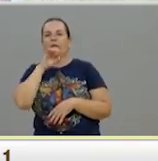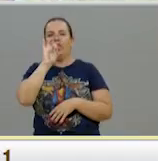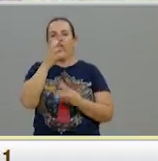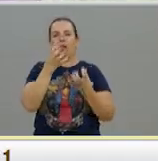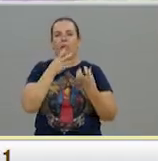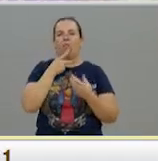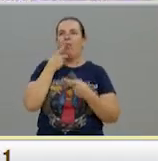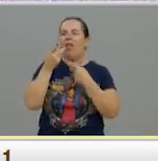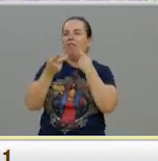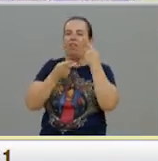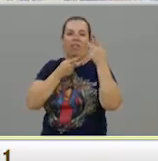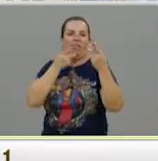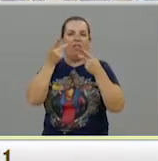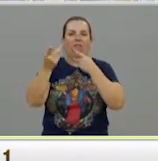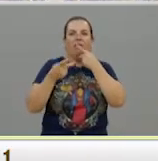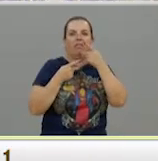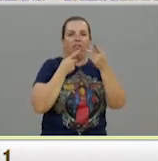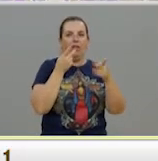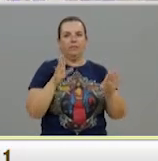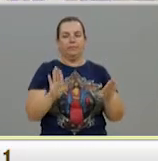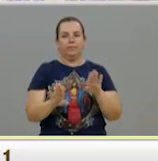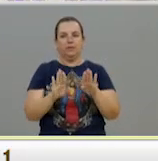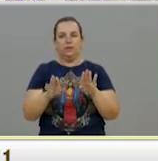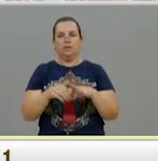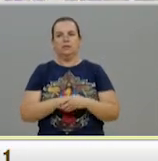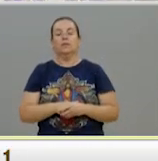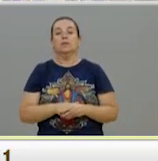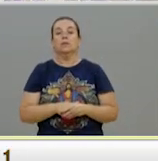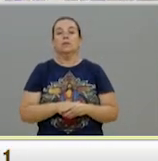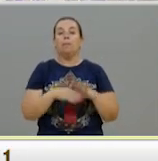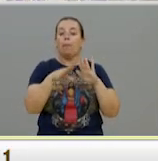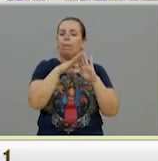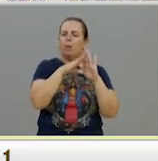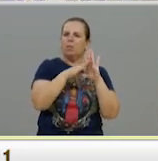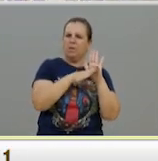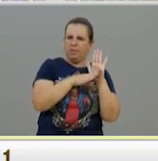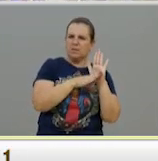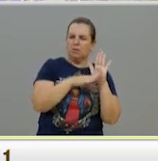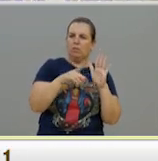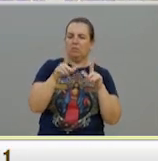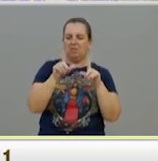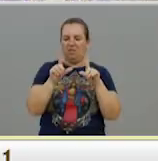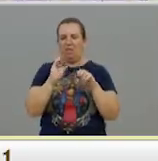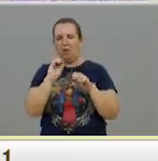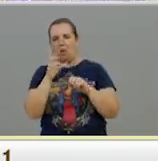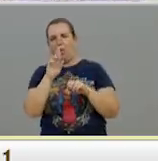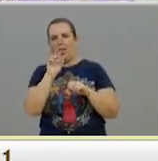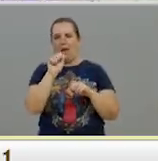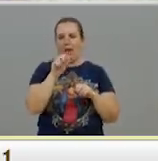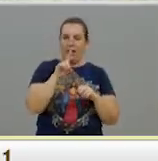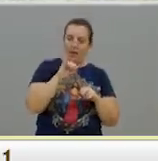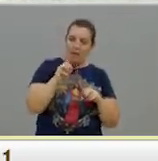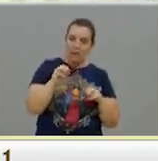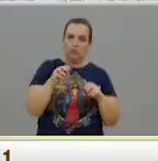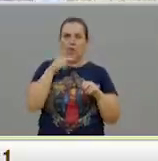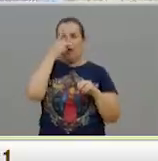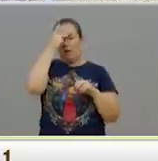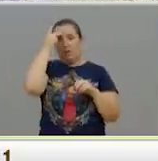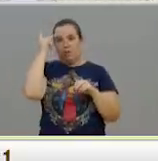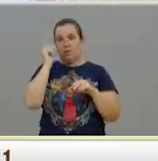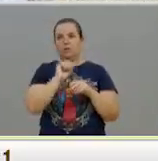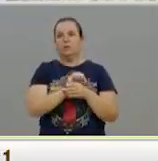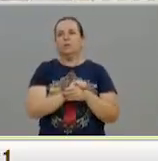Eu vejo que às vezes tem alguém que eu vou no programa de TV ou de rádio, você abre o microfone, meu Deus, você